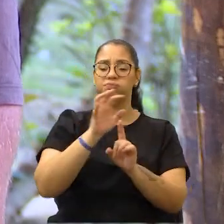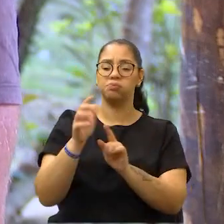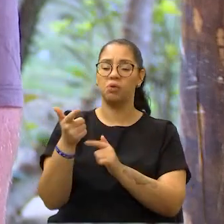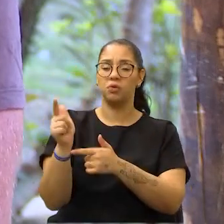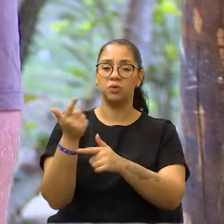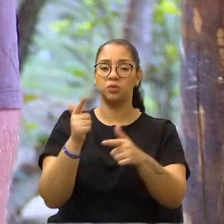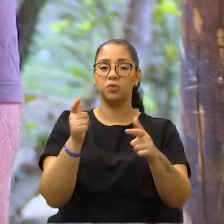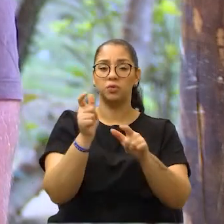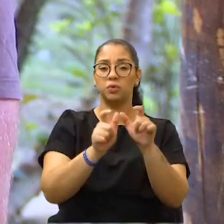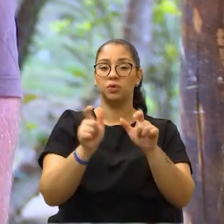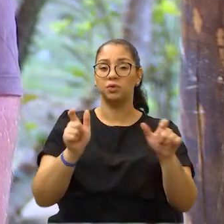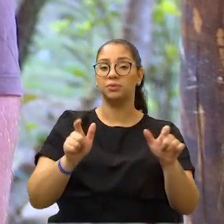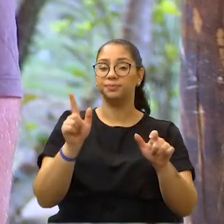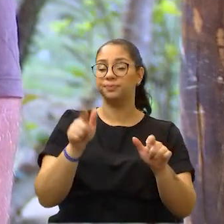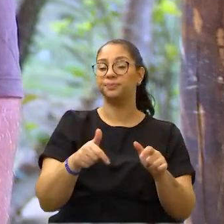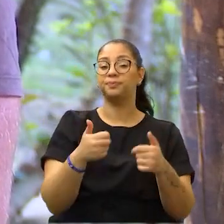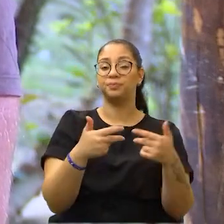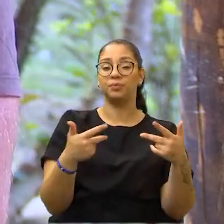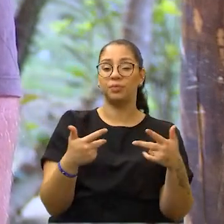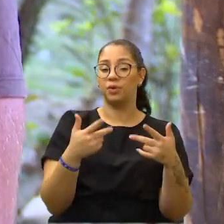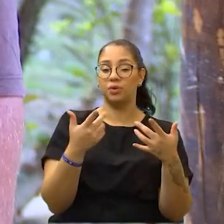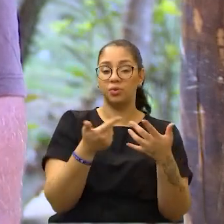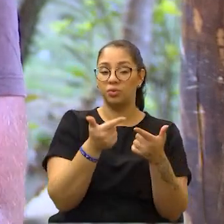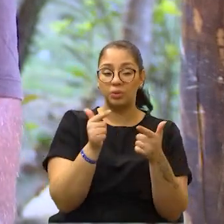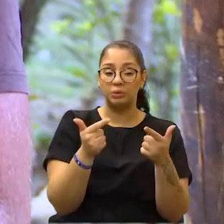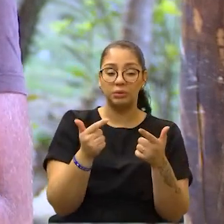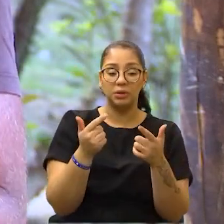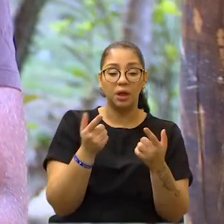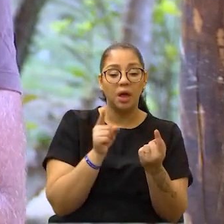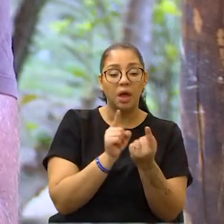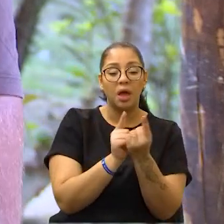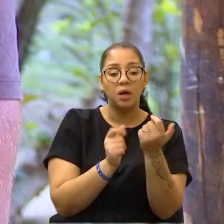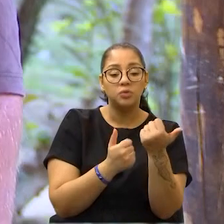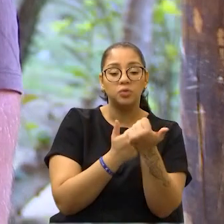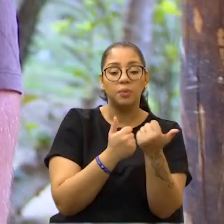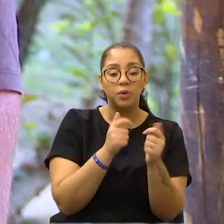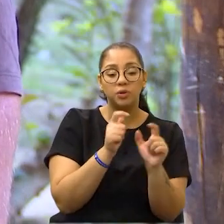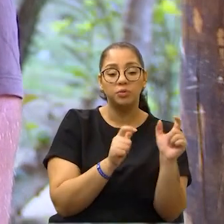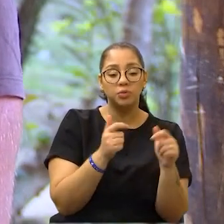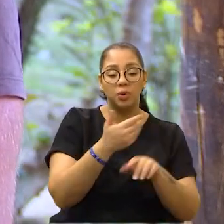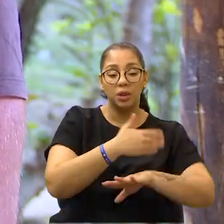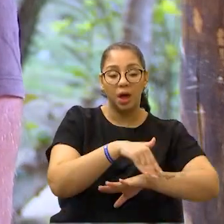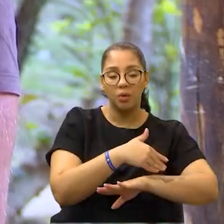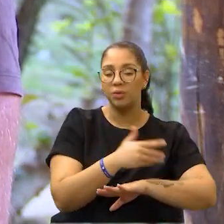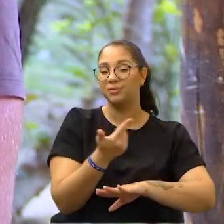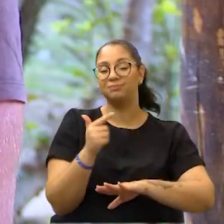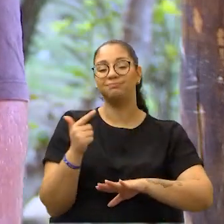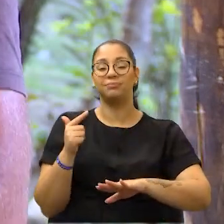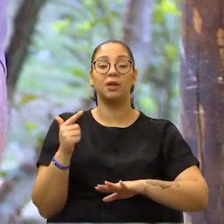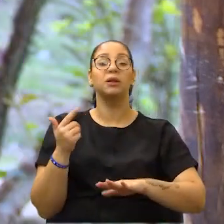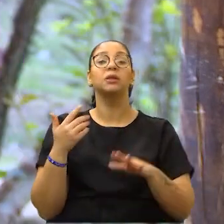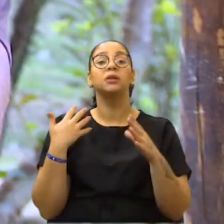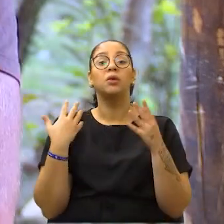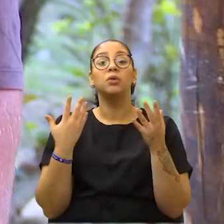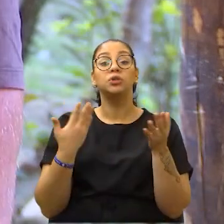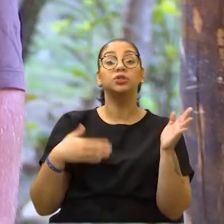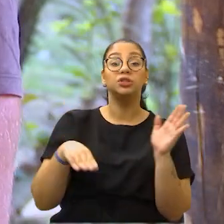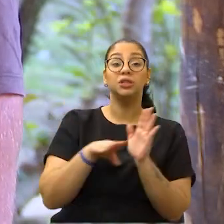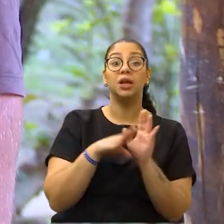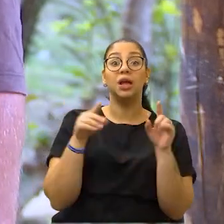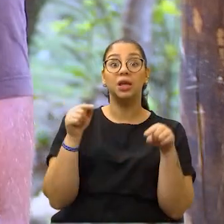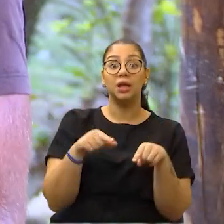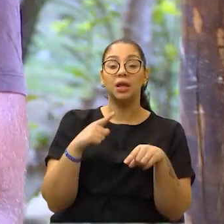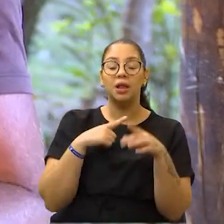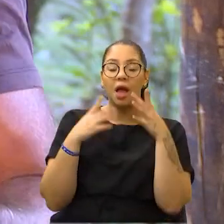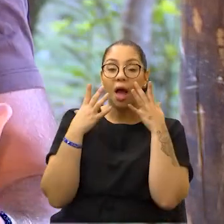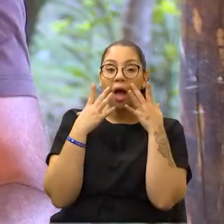quanto isso afeta o outro, essa questão de ser desassistido ali, né, na rua, pelas pessoas, enfim.